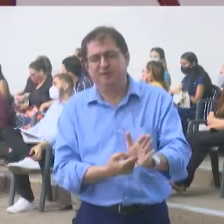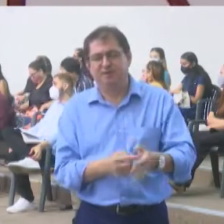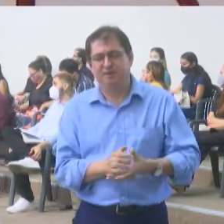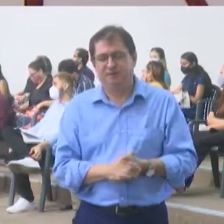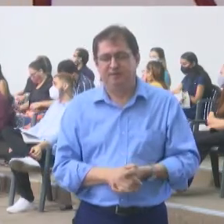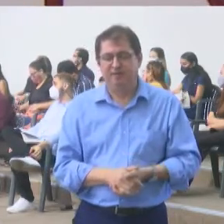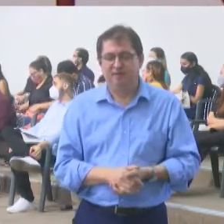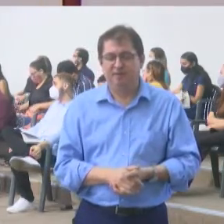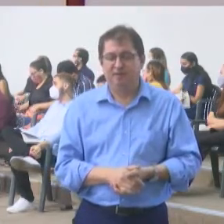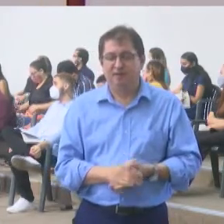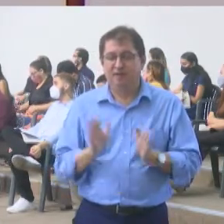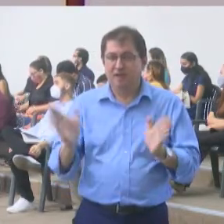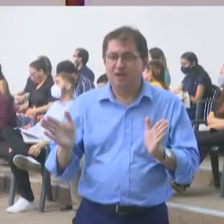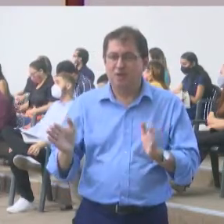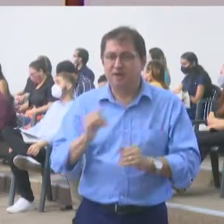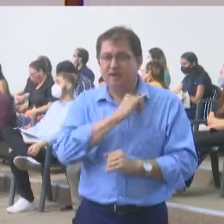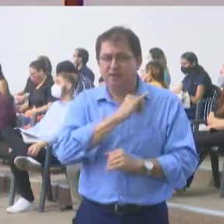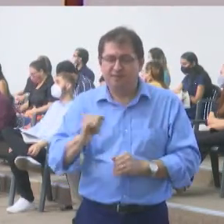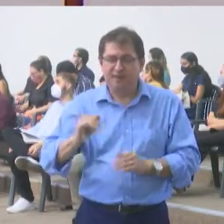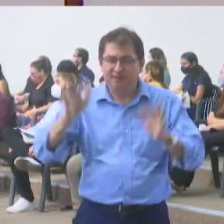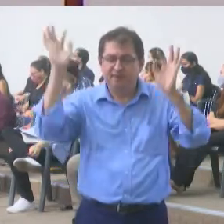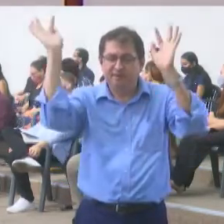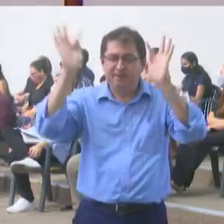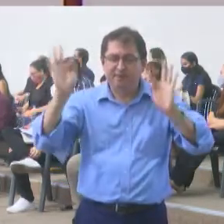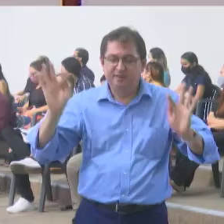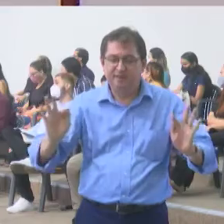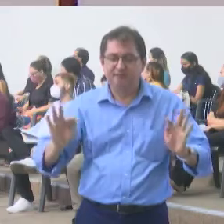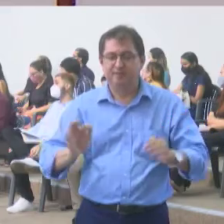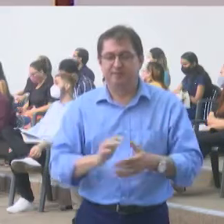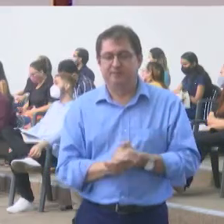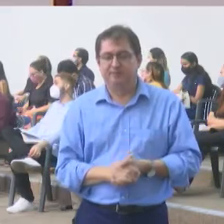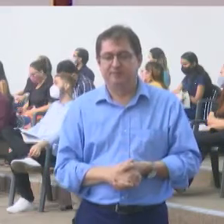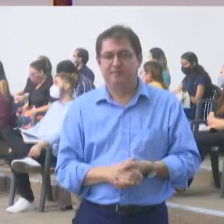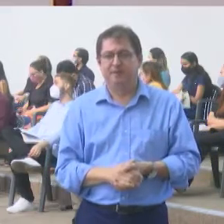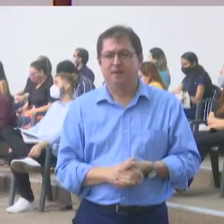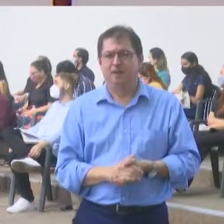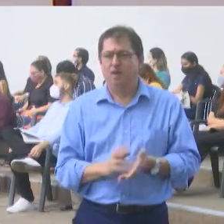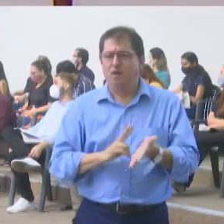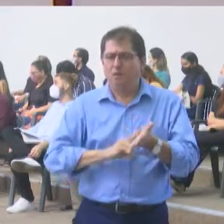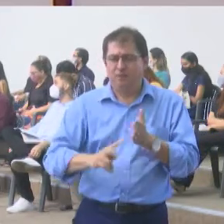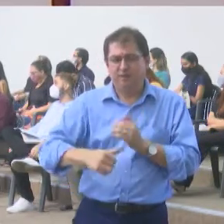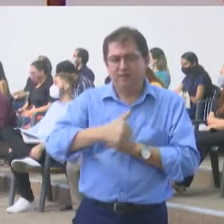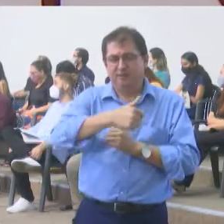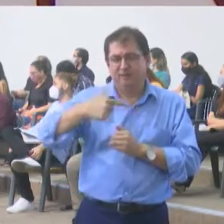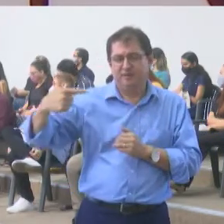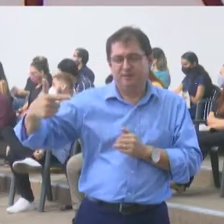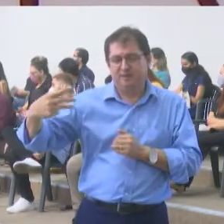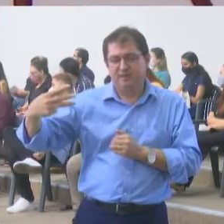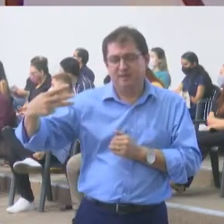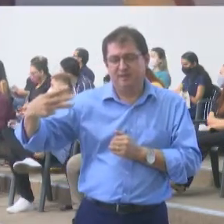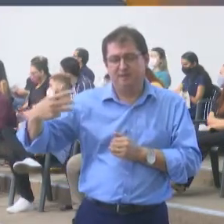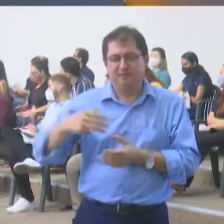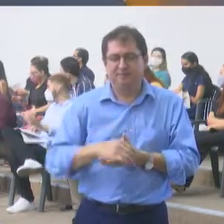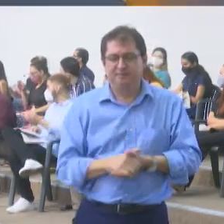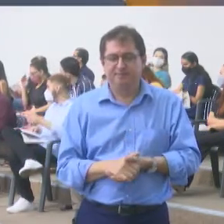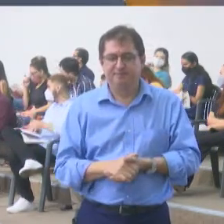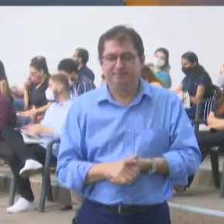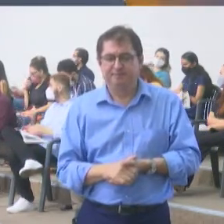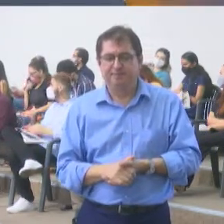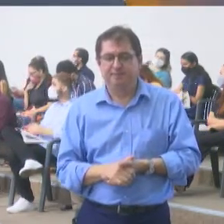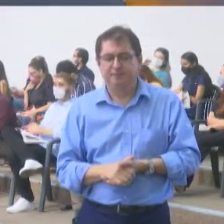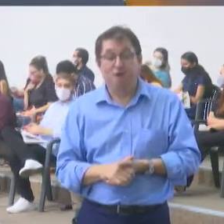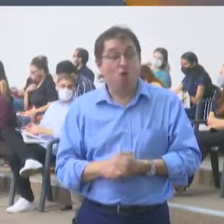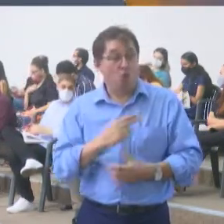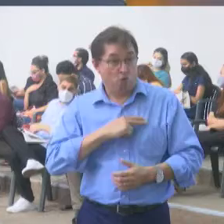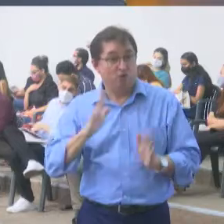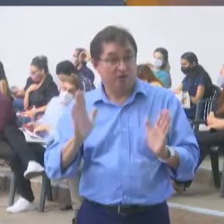E agora ela fala da felicidade de Noemi. Versículo 13, a concepção de Rute. Leia para mim